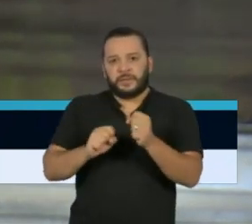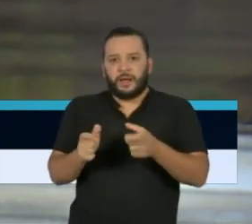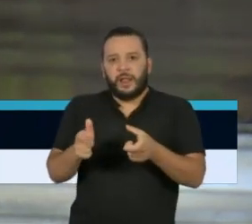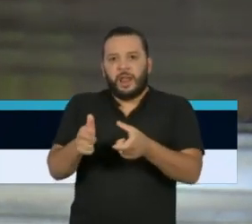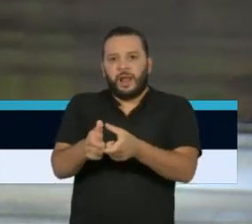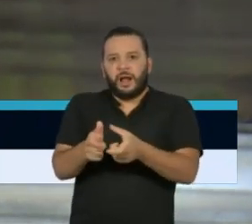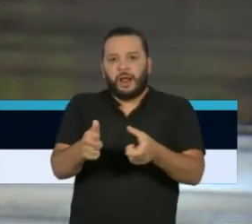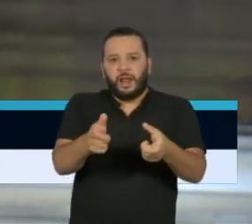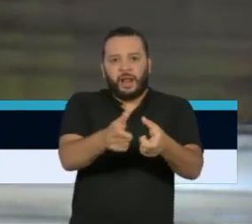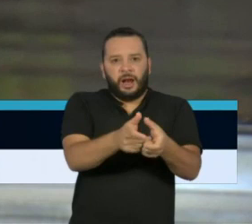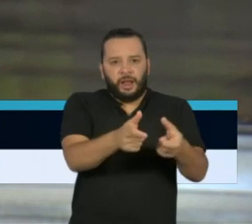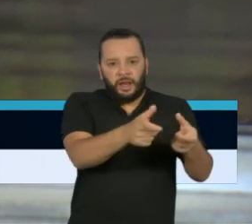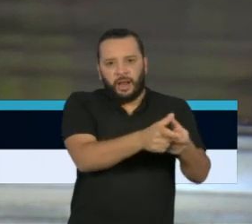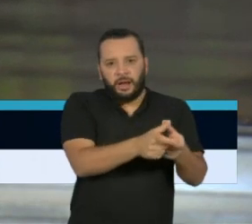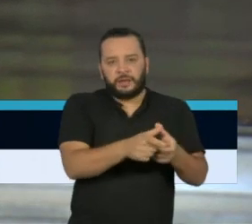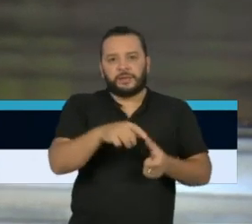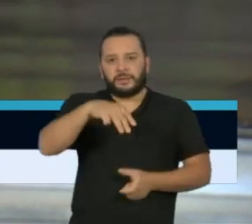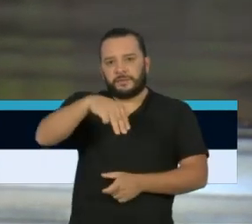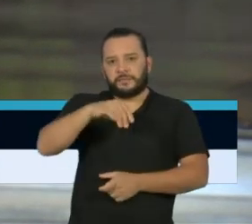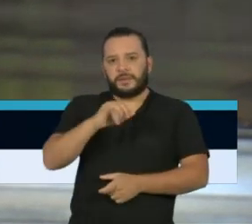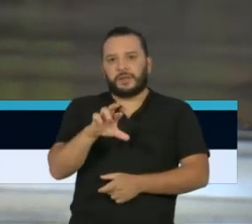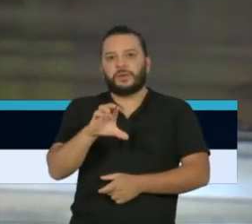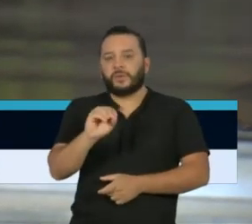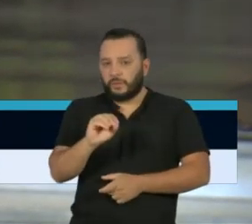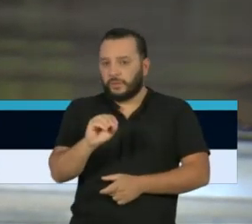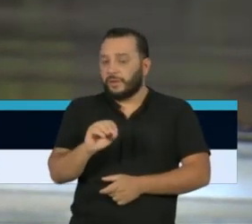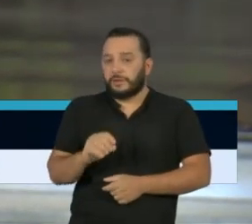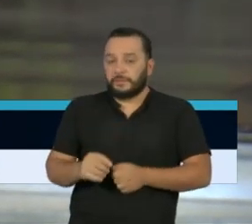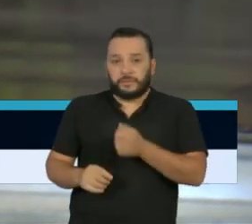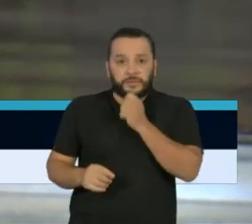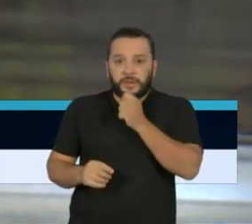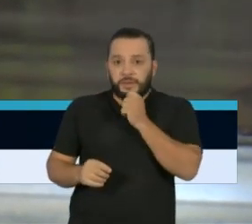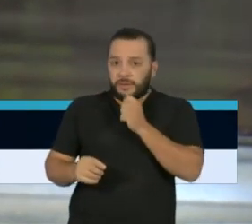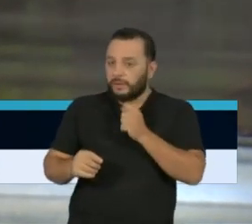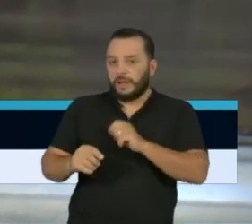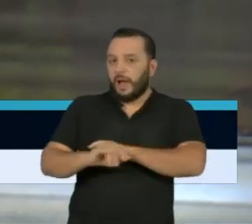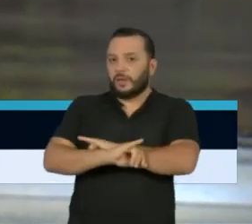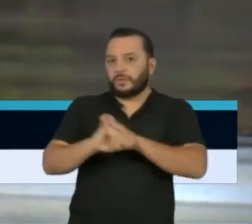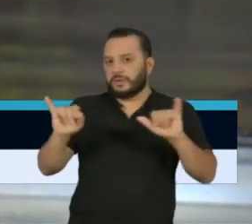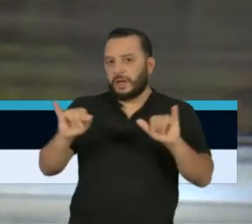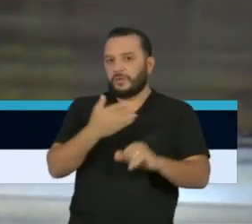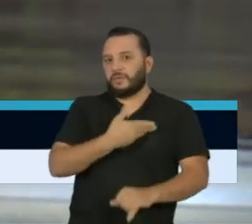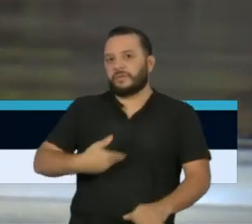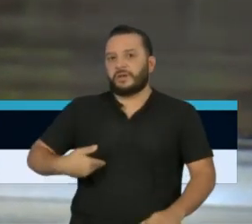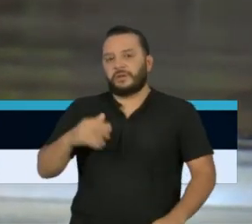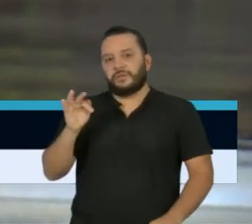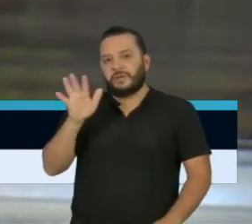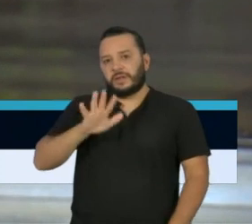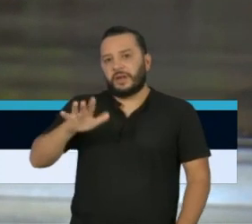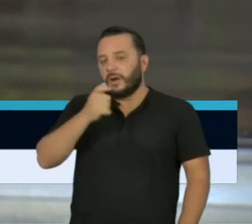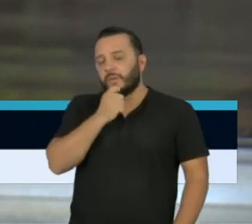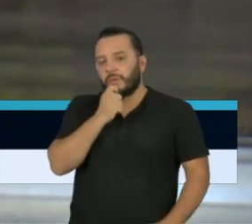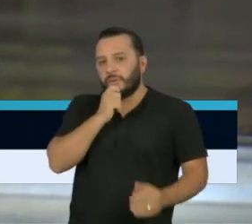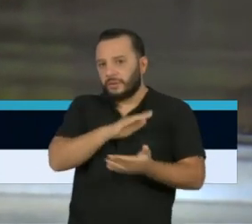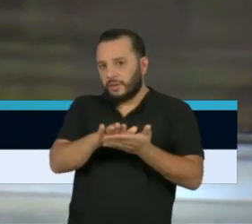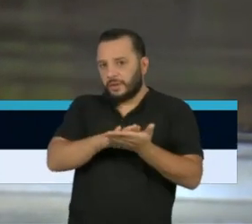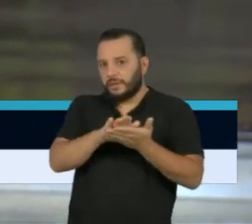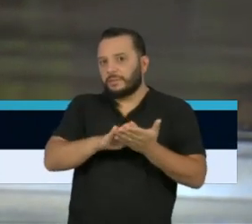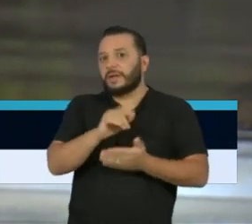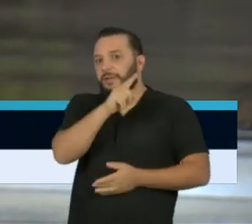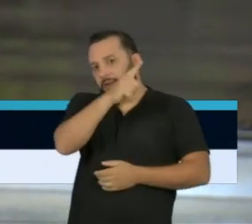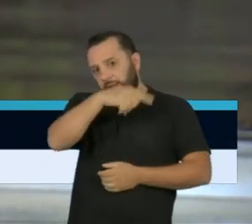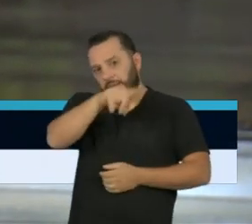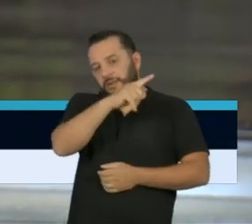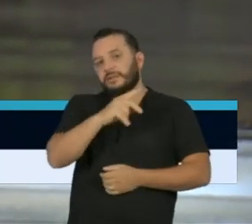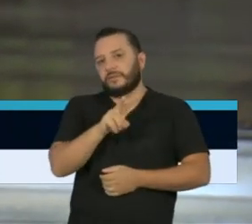microempreendedores. Ainda não houve uma posição definitiva, pelo menos publicamente anunciada pelo governo federal, mas tenho certeza de que terão